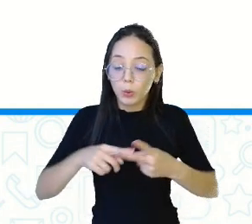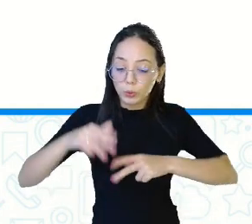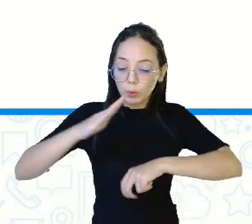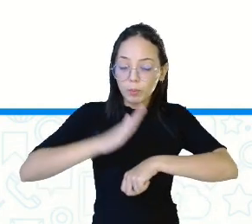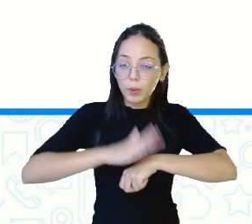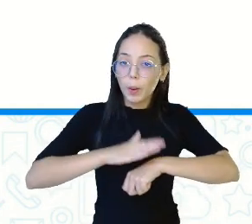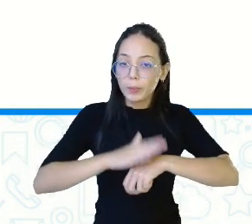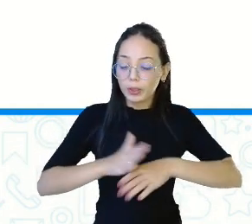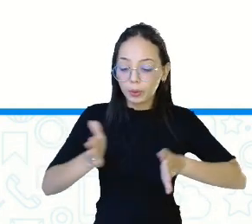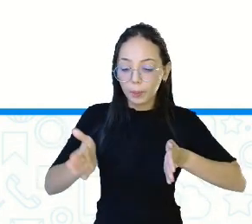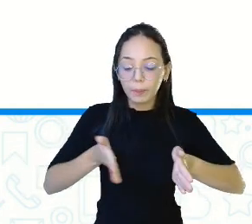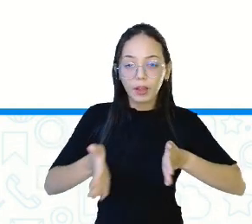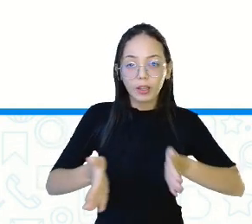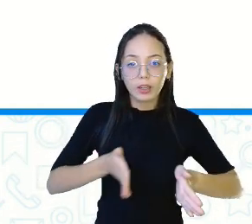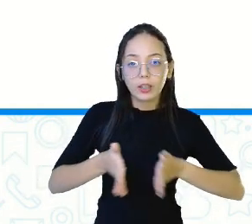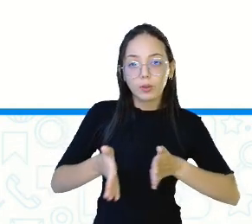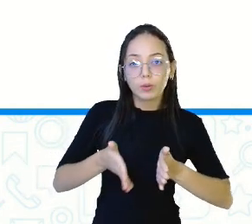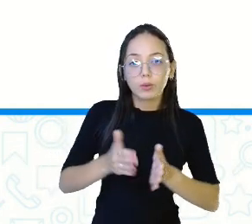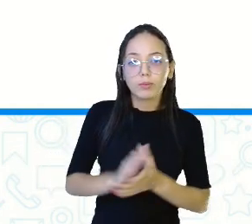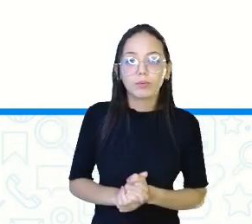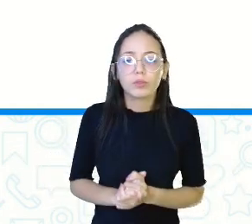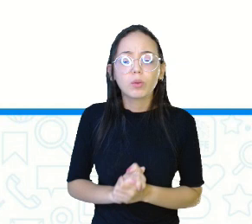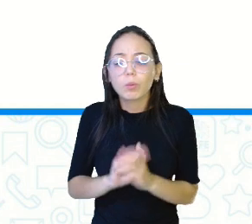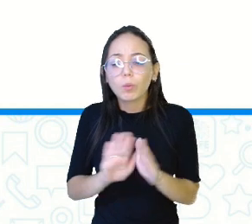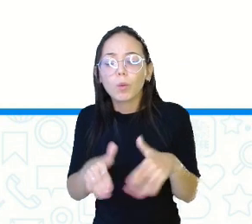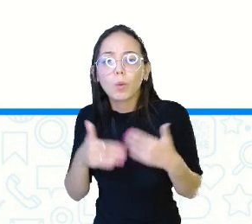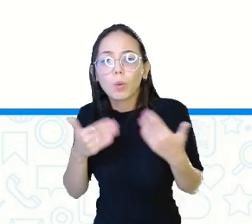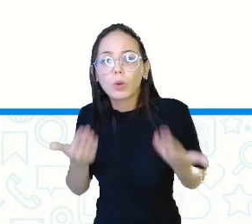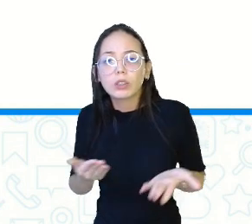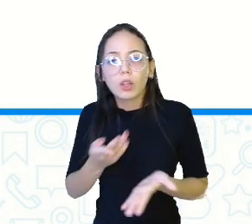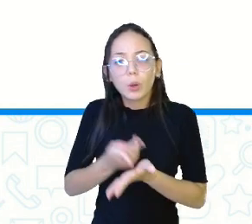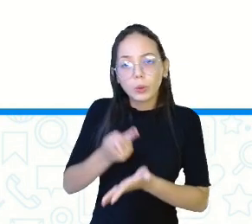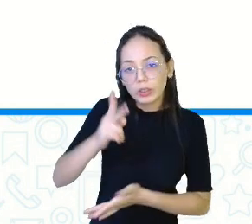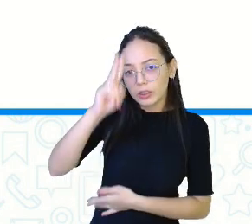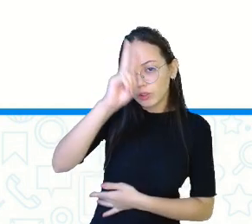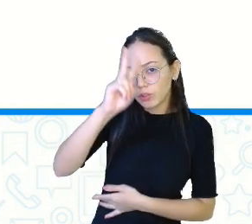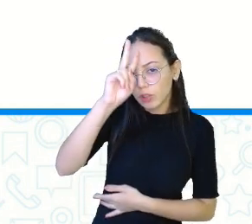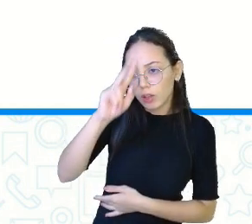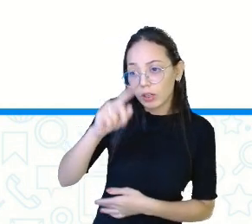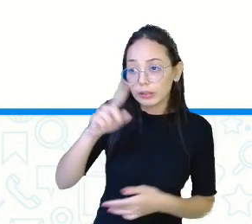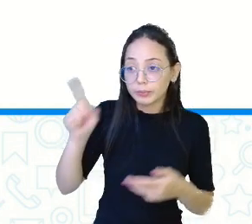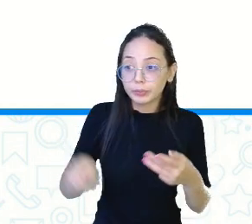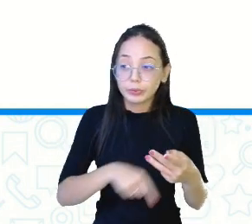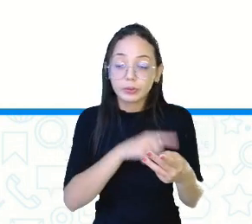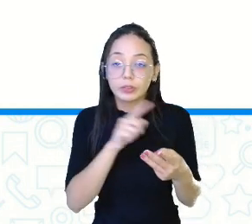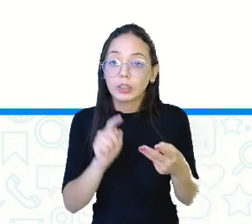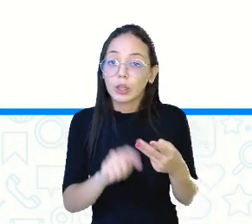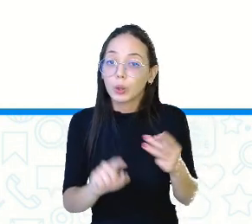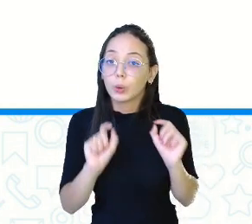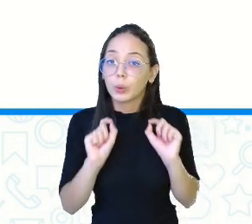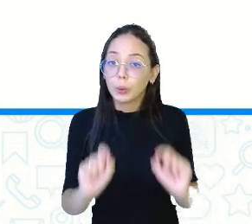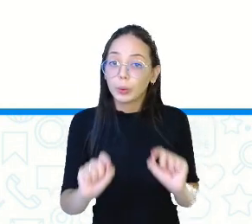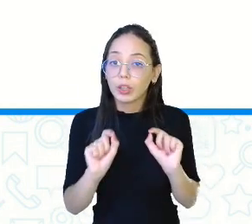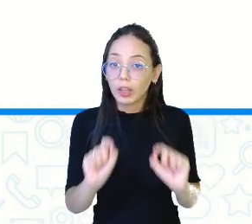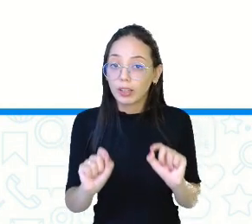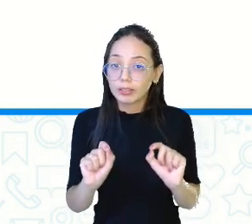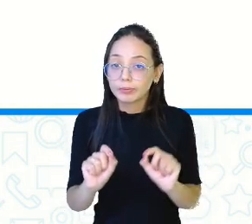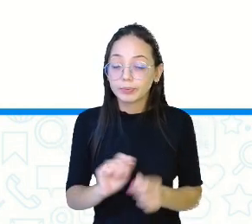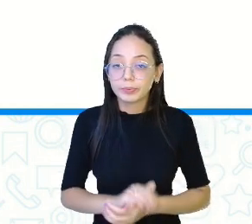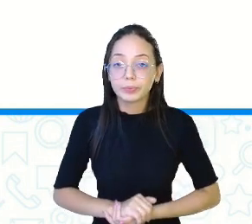tempo, quando acontece aquela história. Você pode ler para mim o terceiro tópico aí que está aparecendo na sua